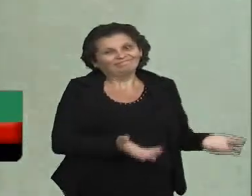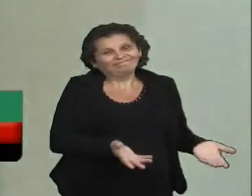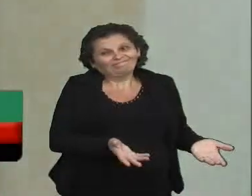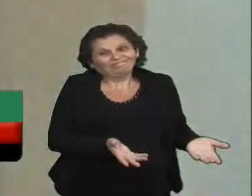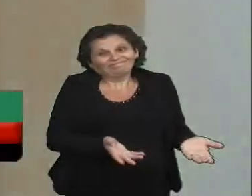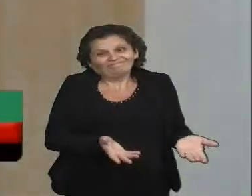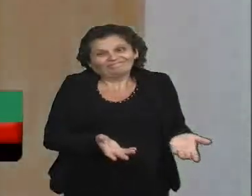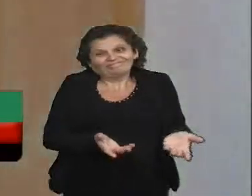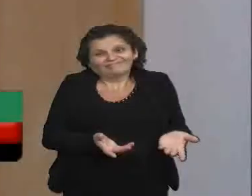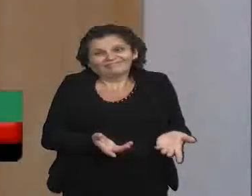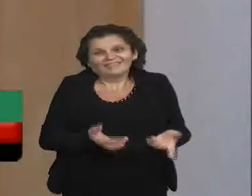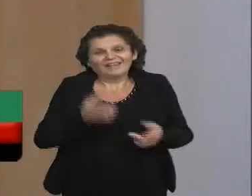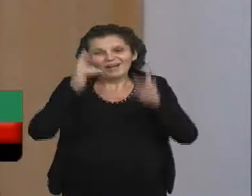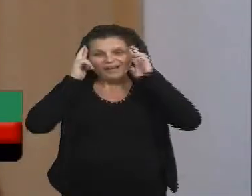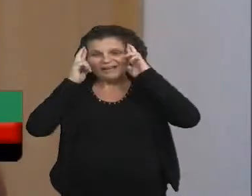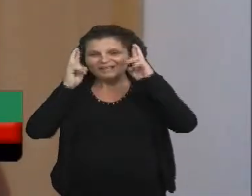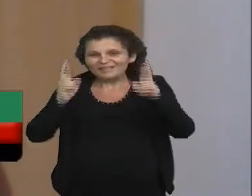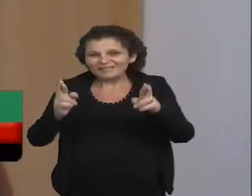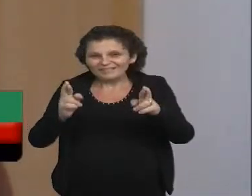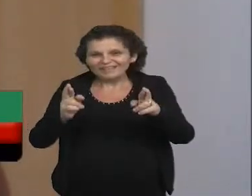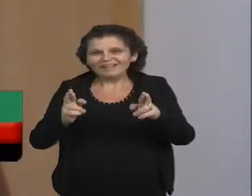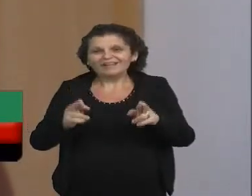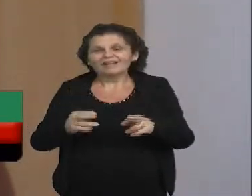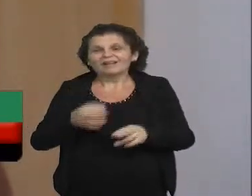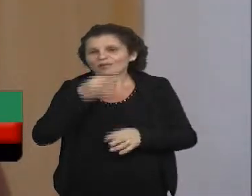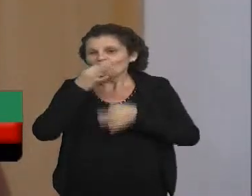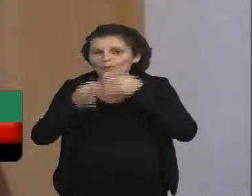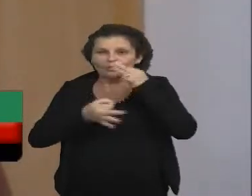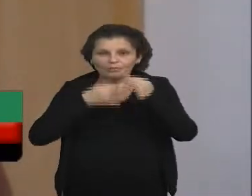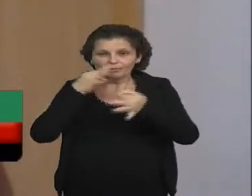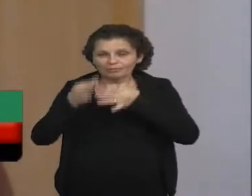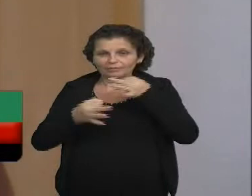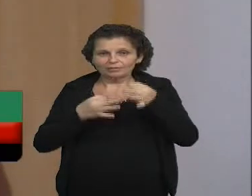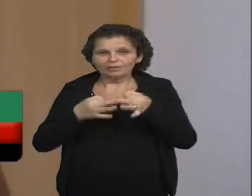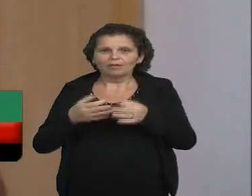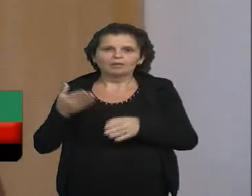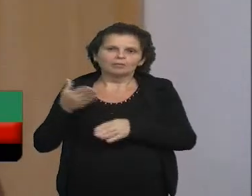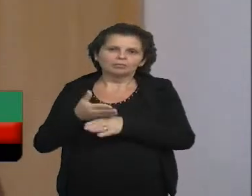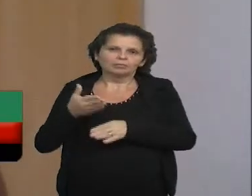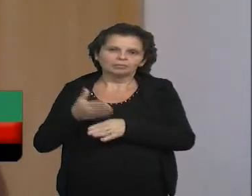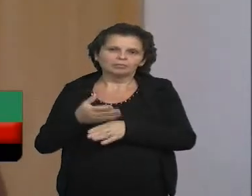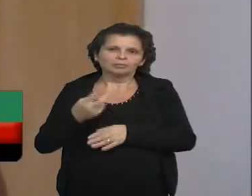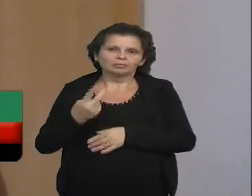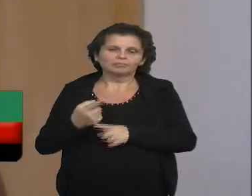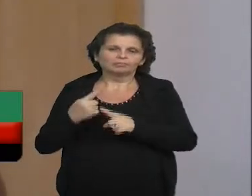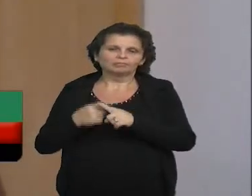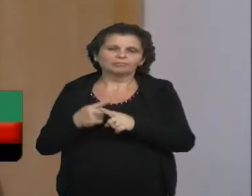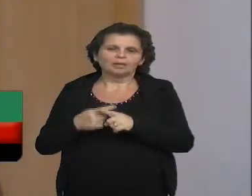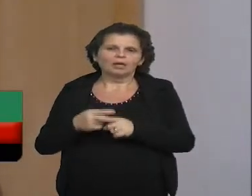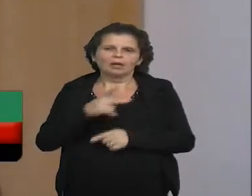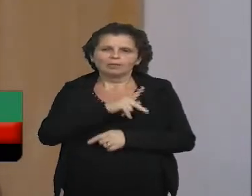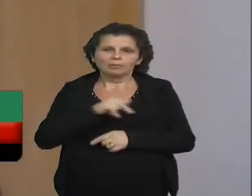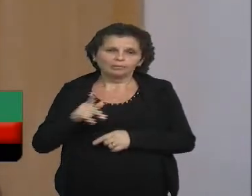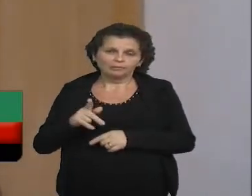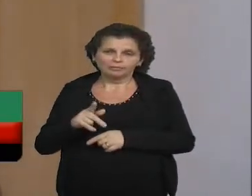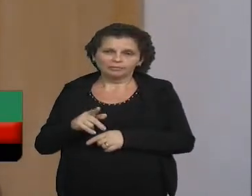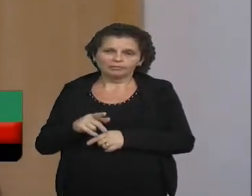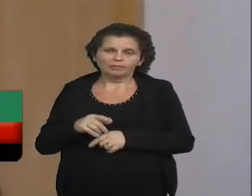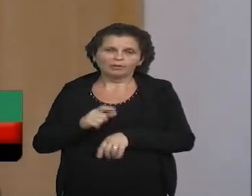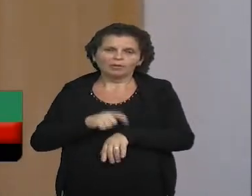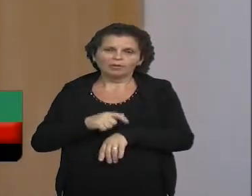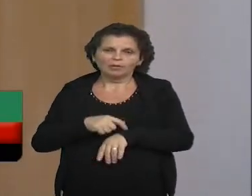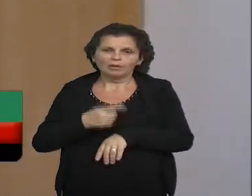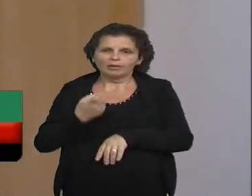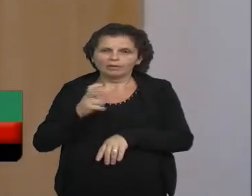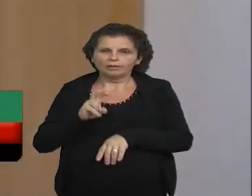Mas com todo respeito, viu, Débora? Tá, eu sei que seu voto, sei da opinião, sei que Vossa Excelência esteve aqui duas vezes e foi presidente dessa casa e manteve o horário às 15